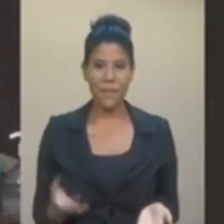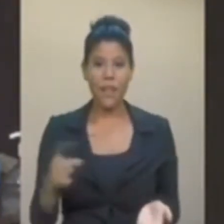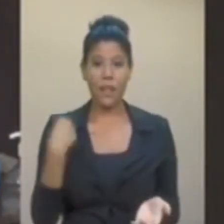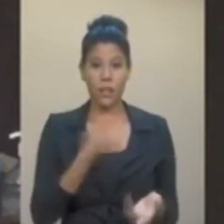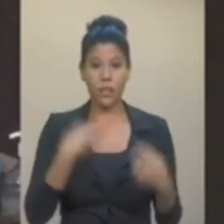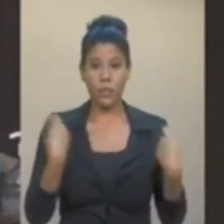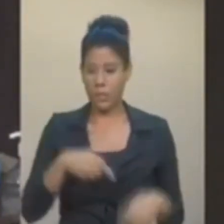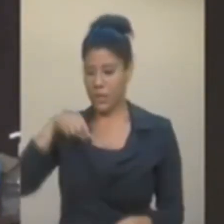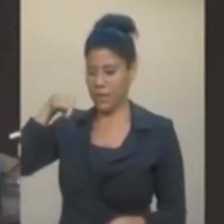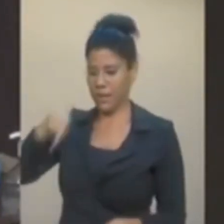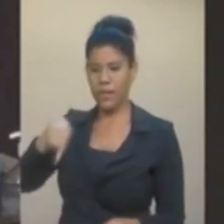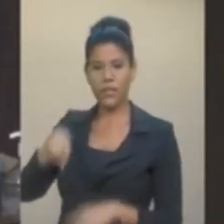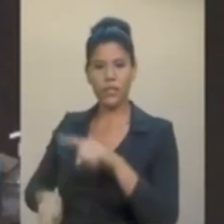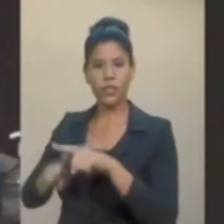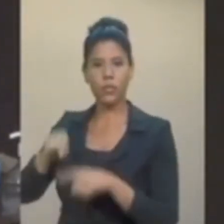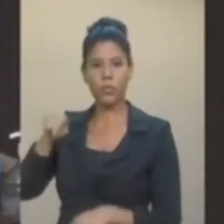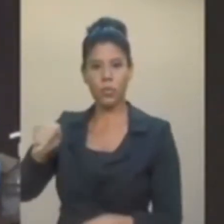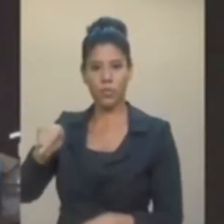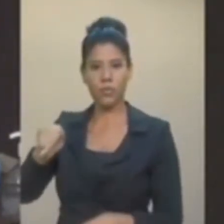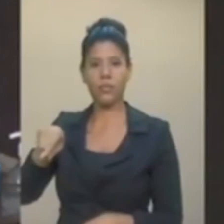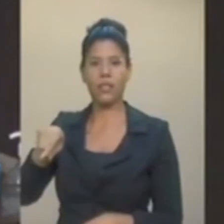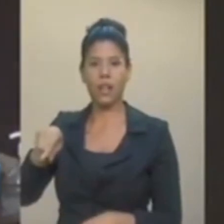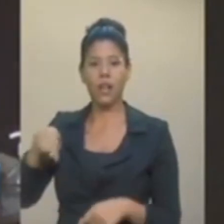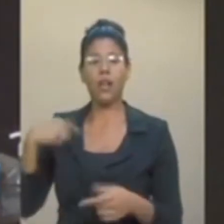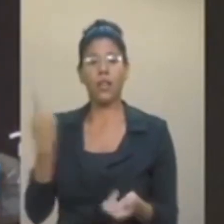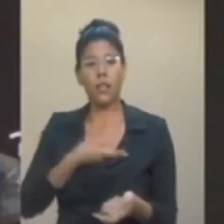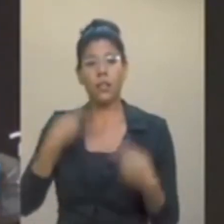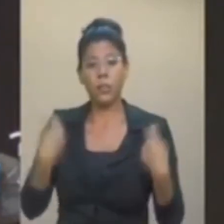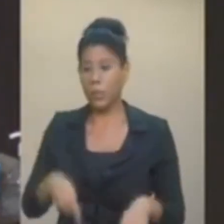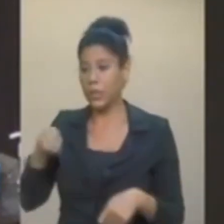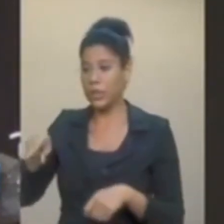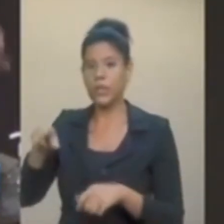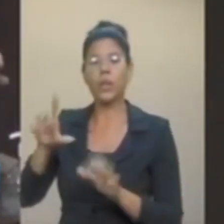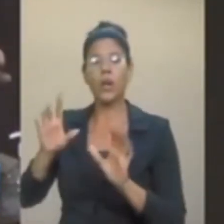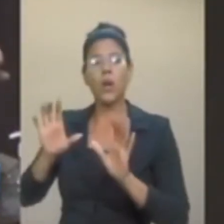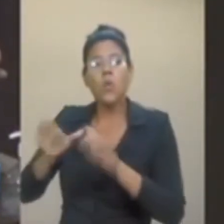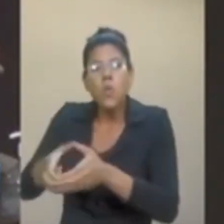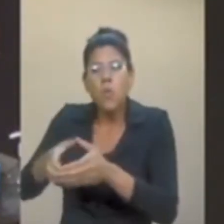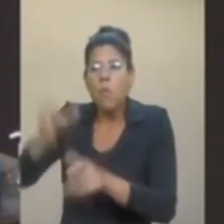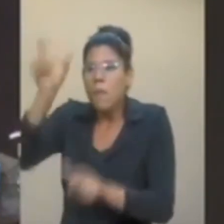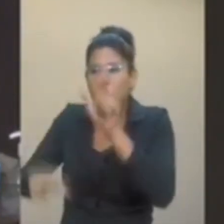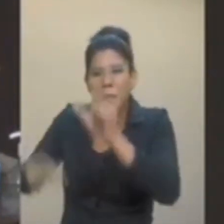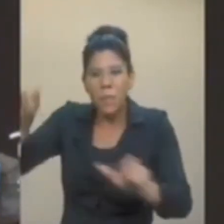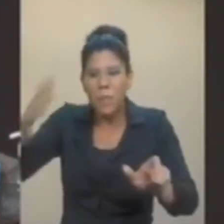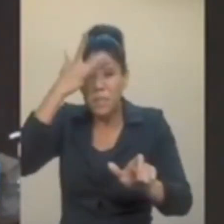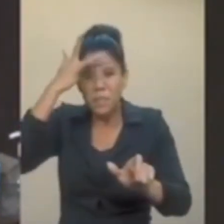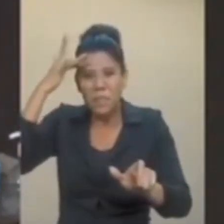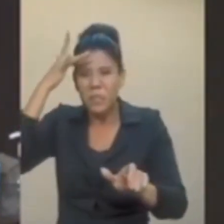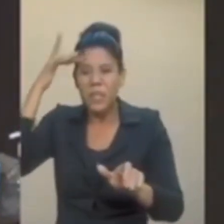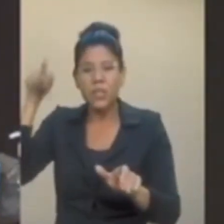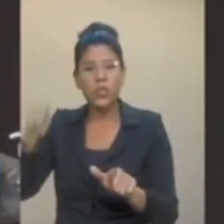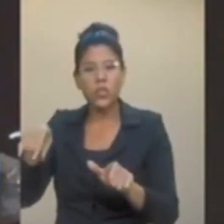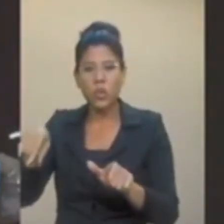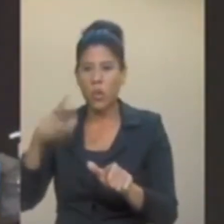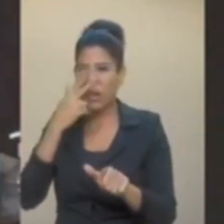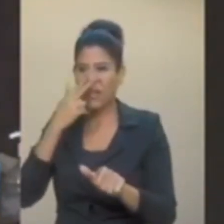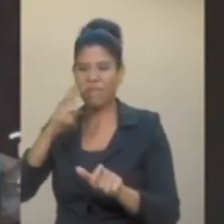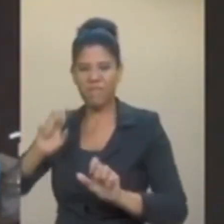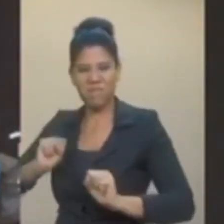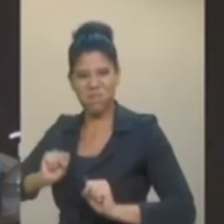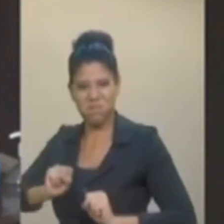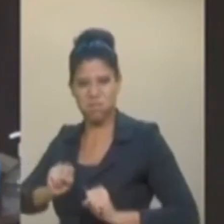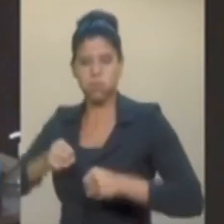de abolicionistas. Nós estamos precisando daqueles e daquelas que coloquem a sua indignação em